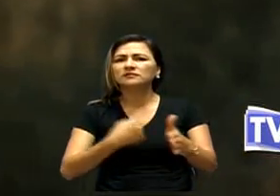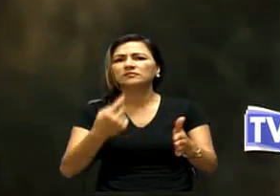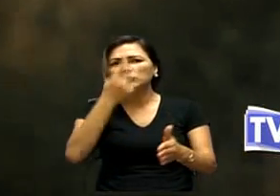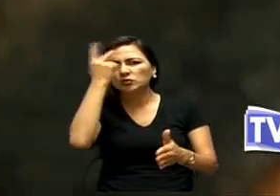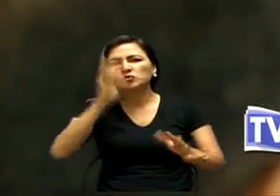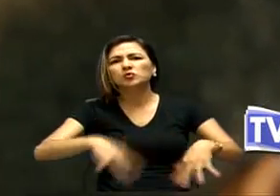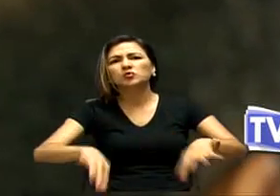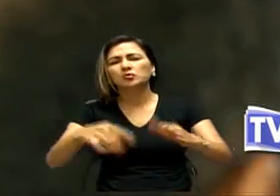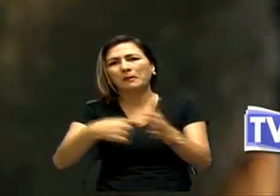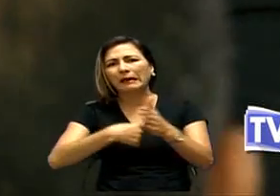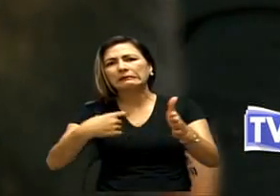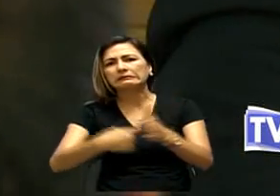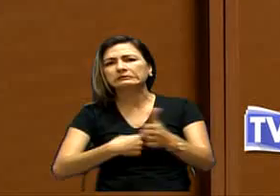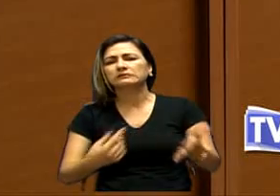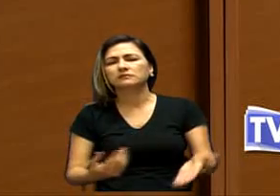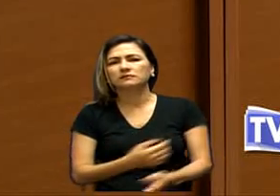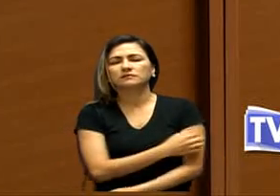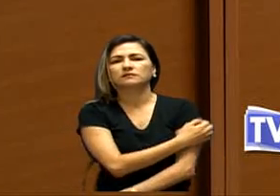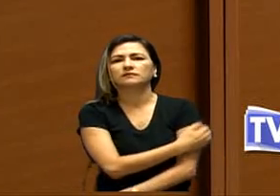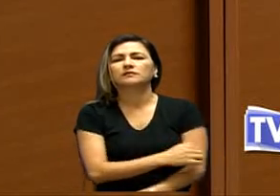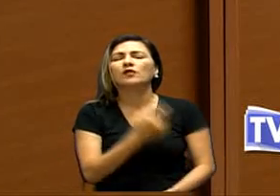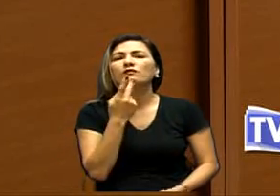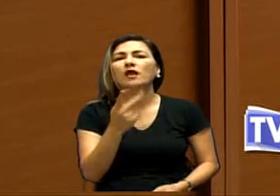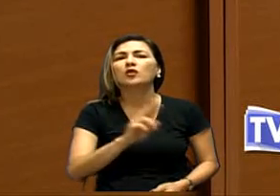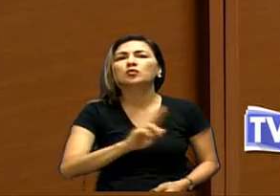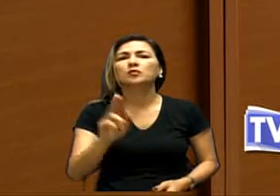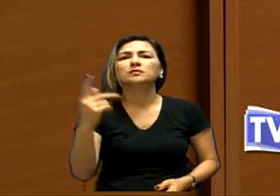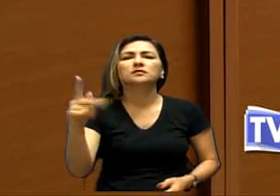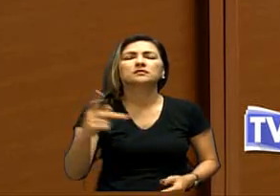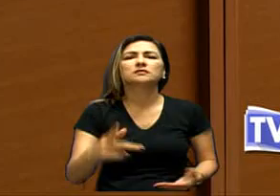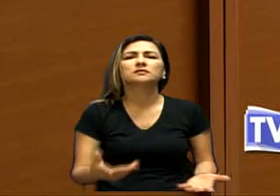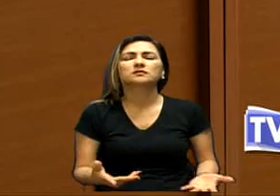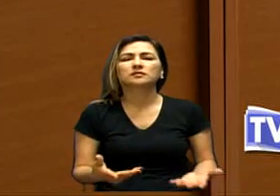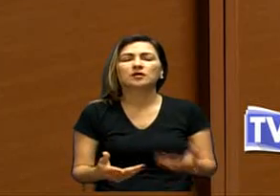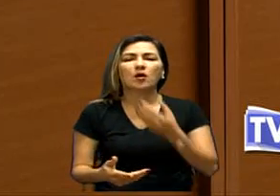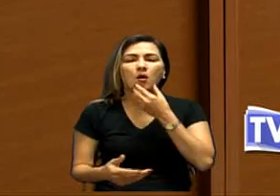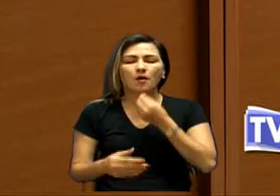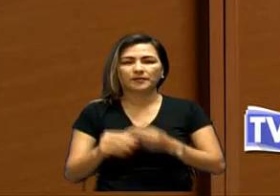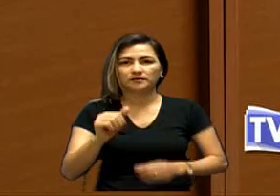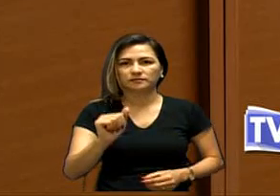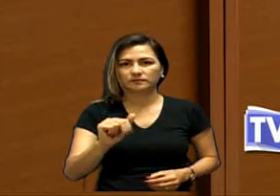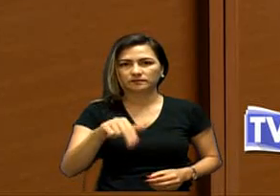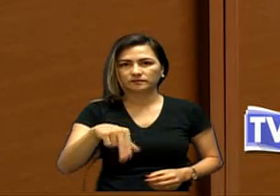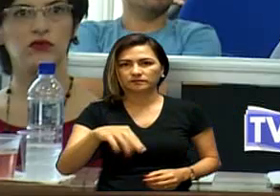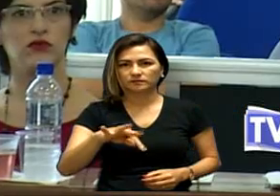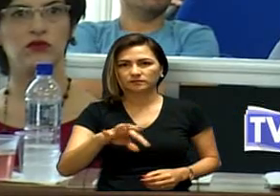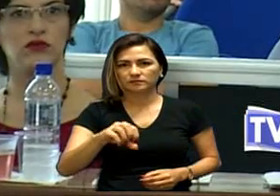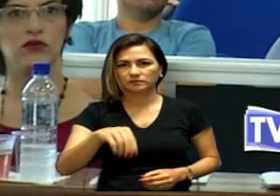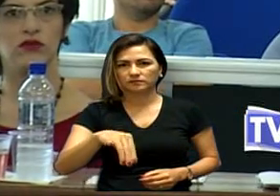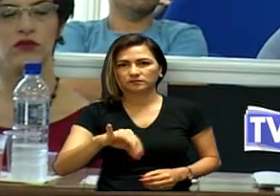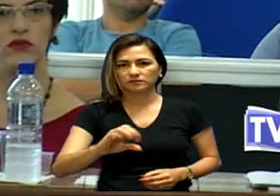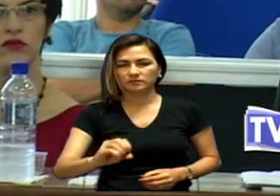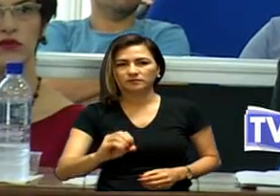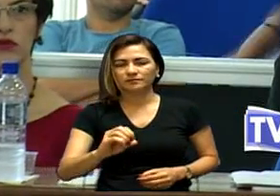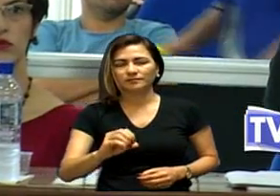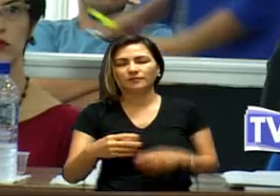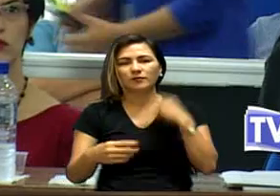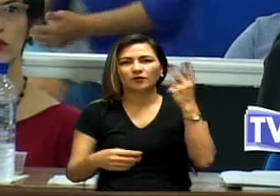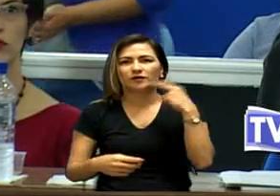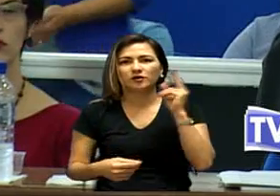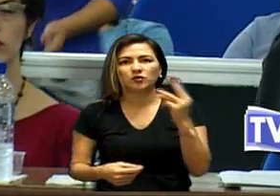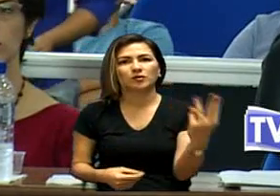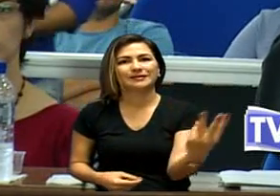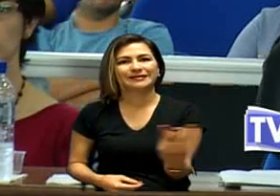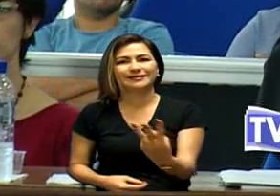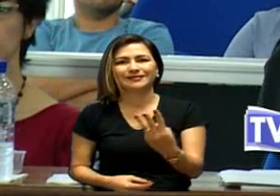discussão. Só citar o nome dele, especial, Antônio Bernabé, ele trabalhou... Antônio Bernabé, senhor